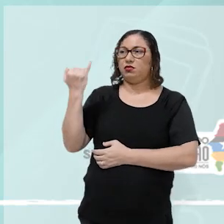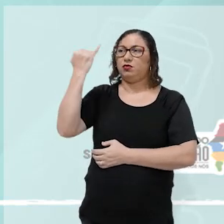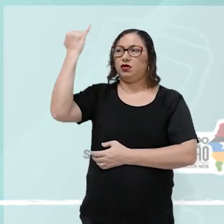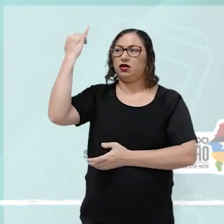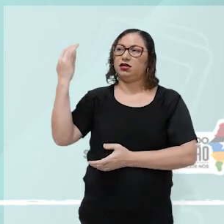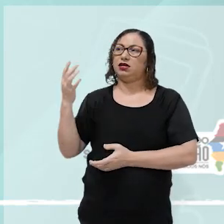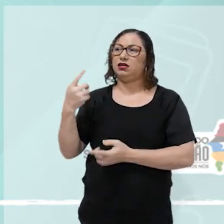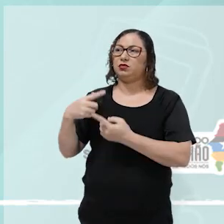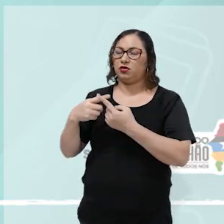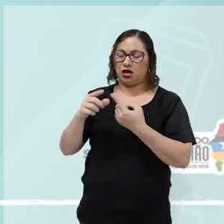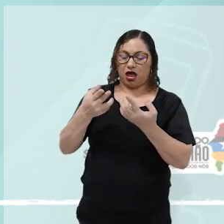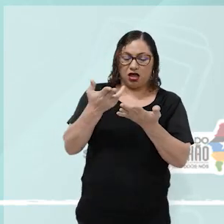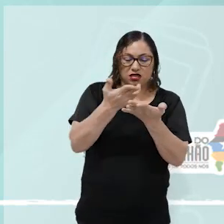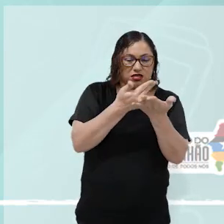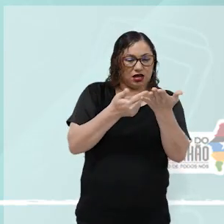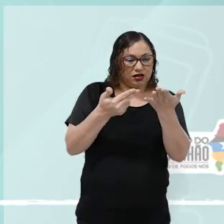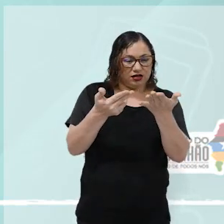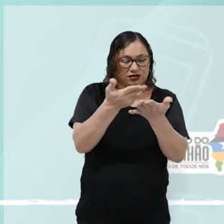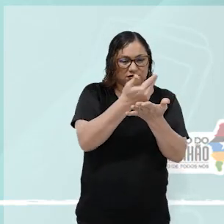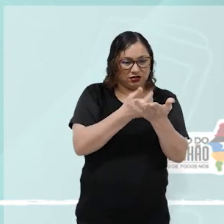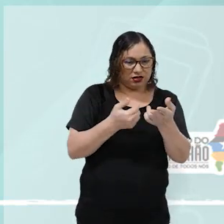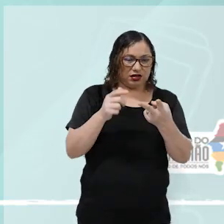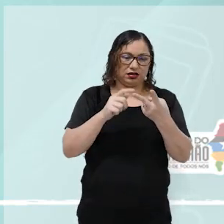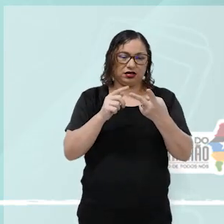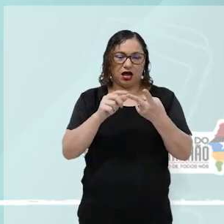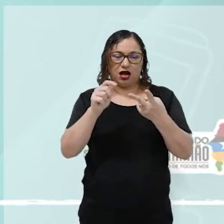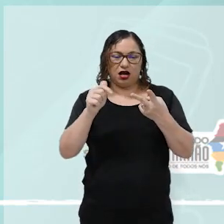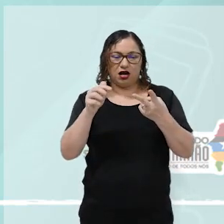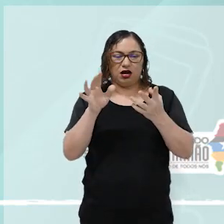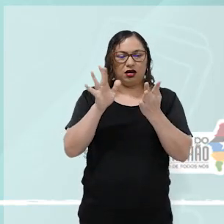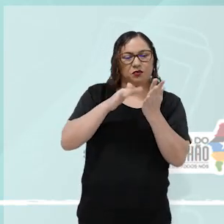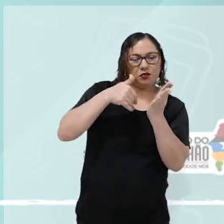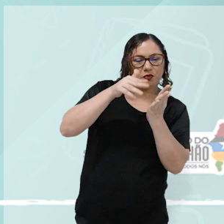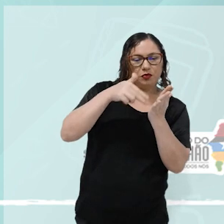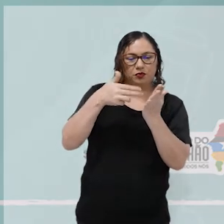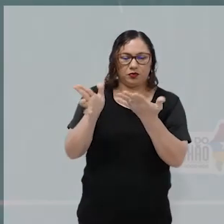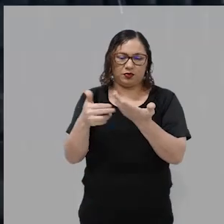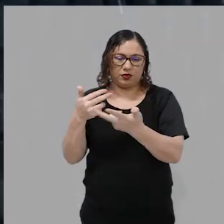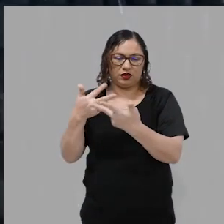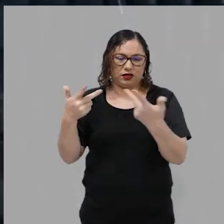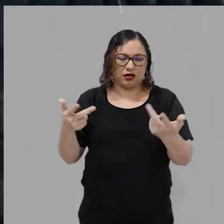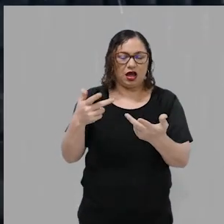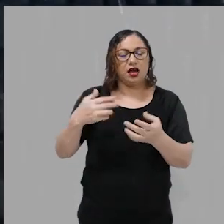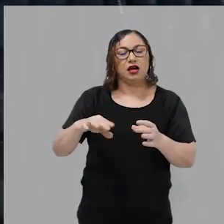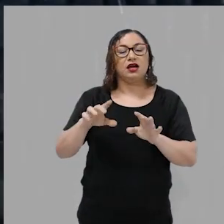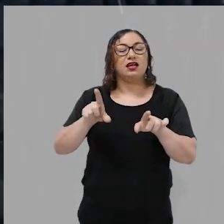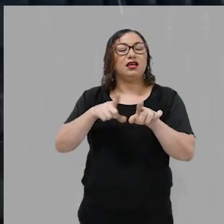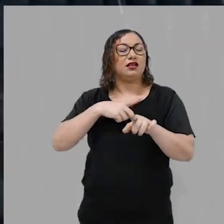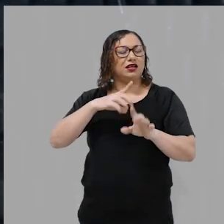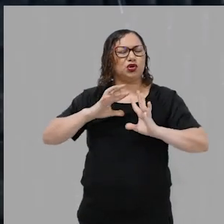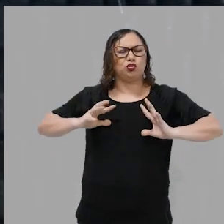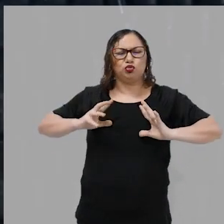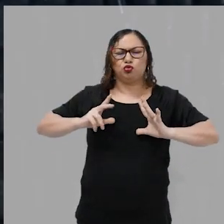foi desenhista, aquarelista, pintor, e muito mais coisa. E